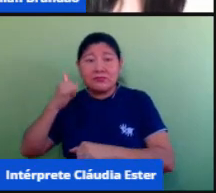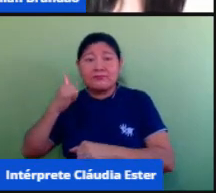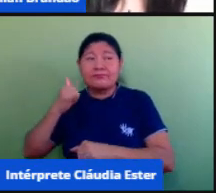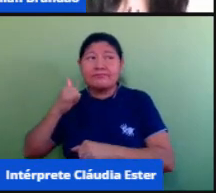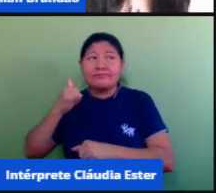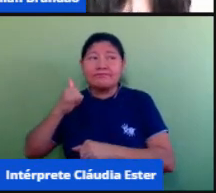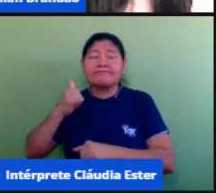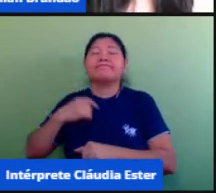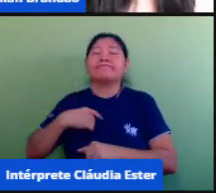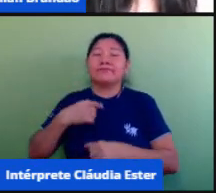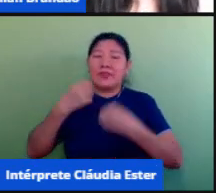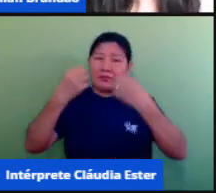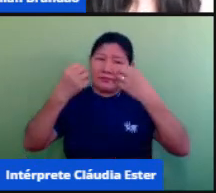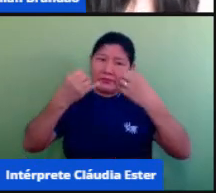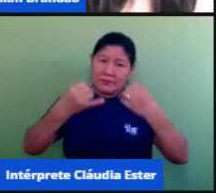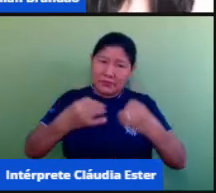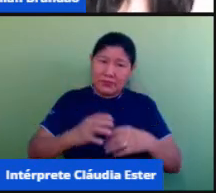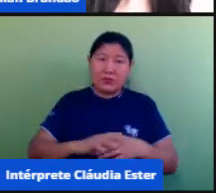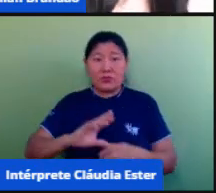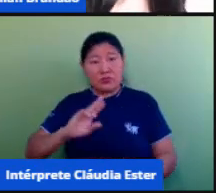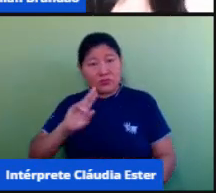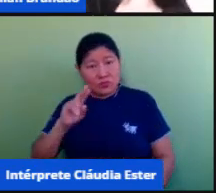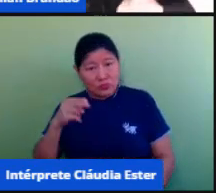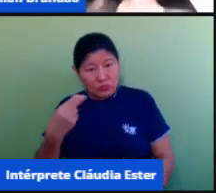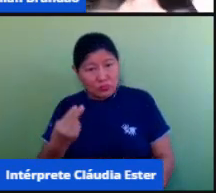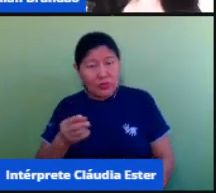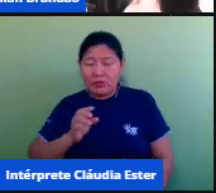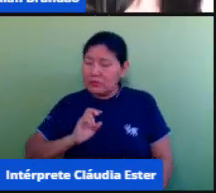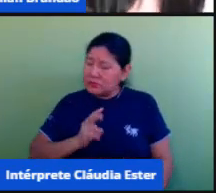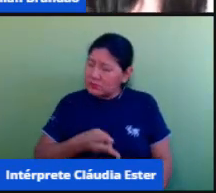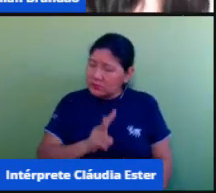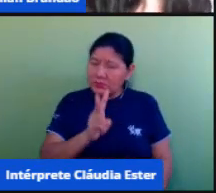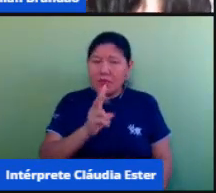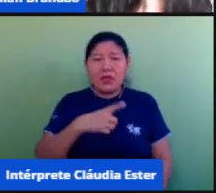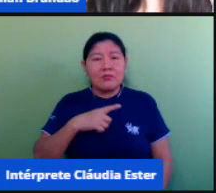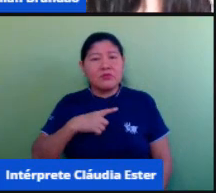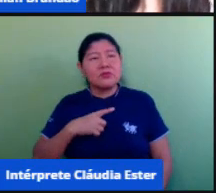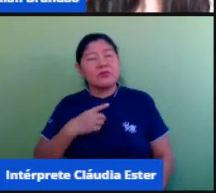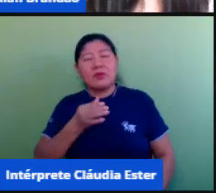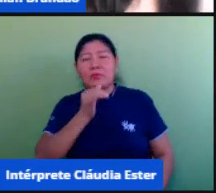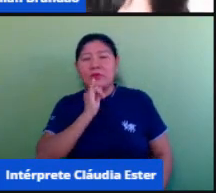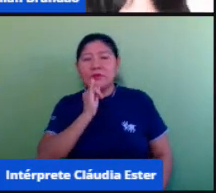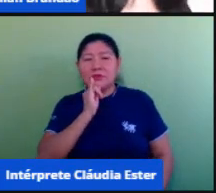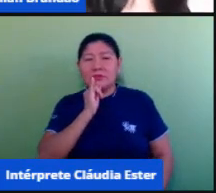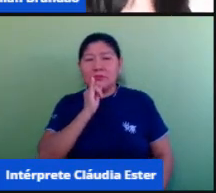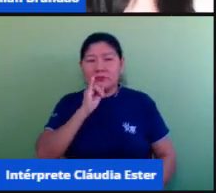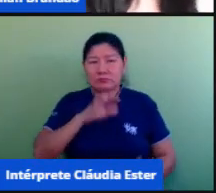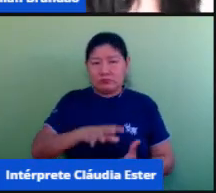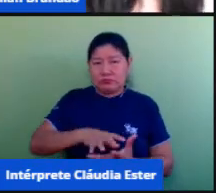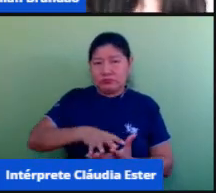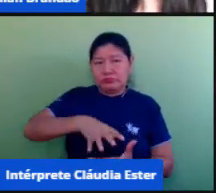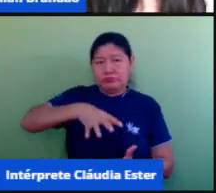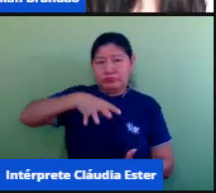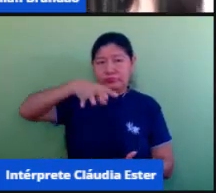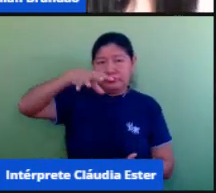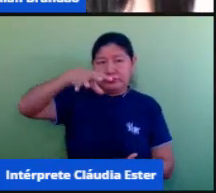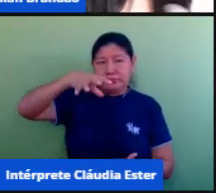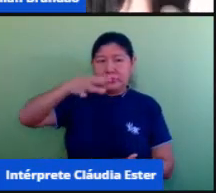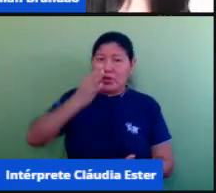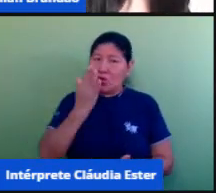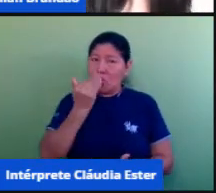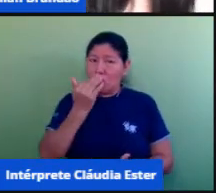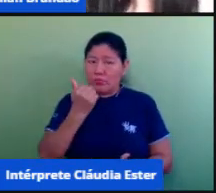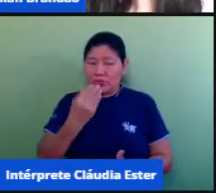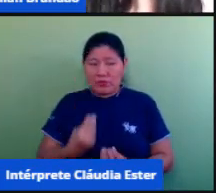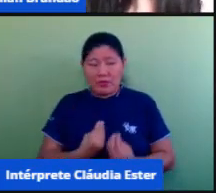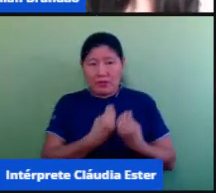escolar são emitidas listas com atualização de telefone. Então, se eu entrego um kit merenda, eu abro um campo para que o pai